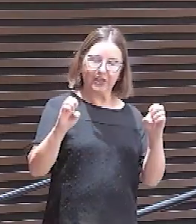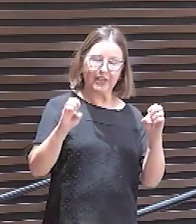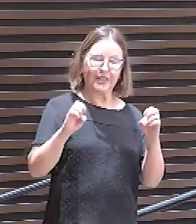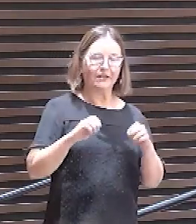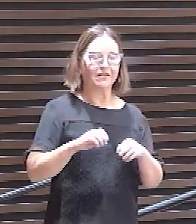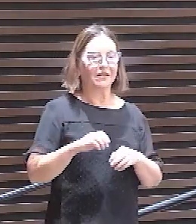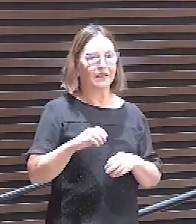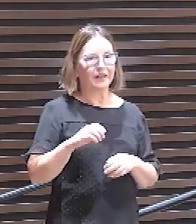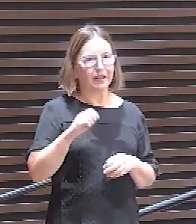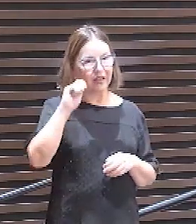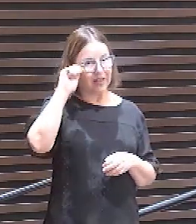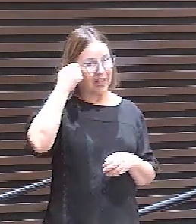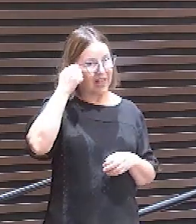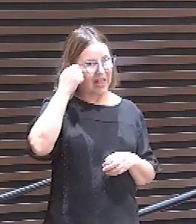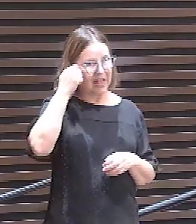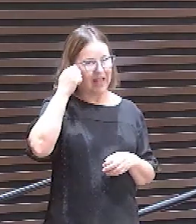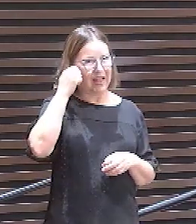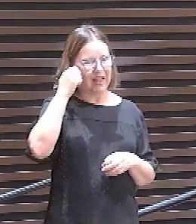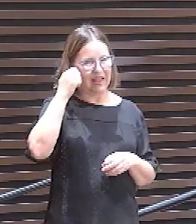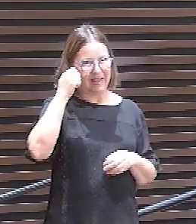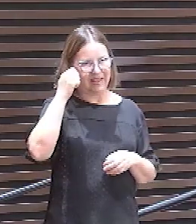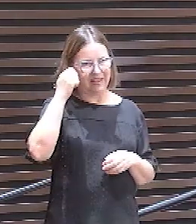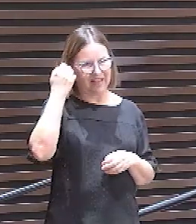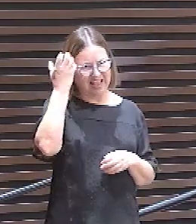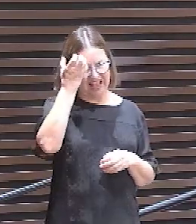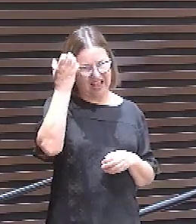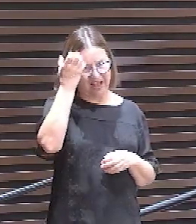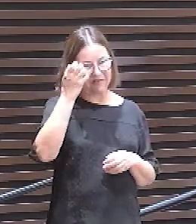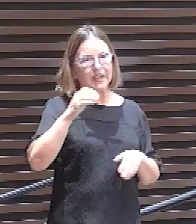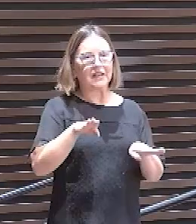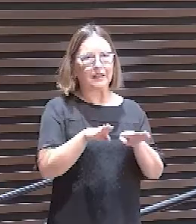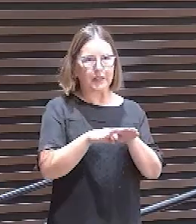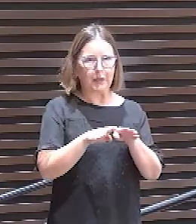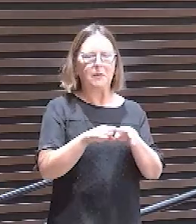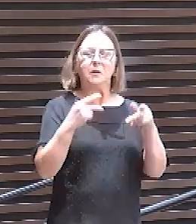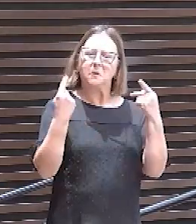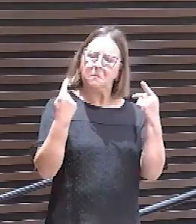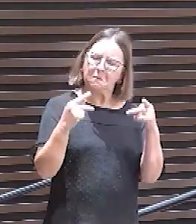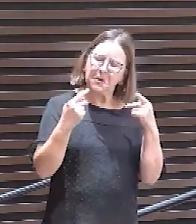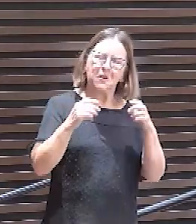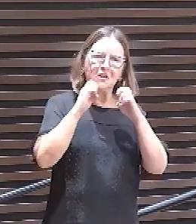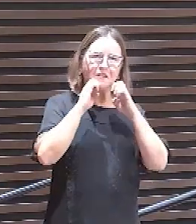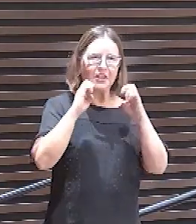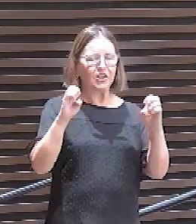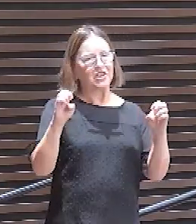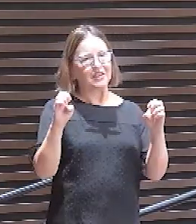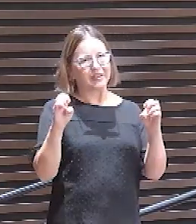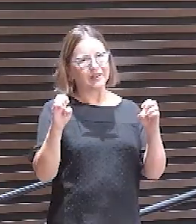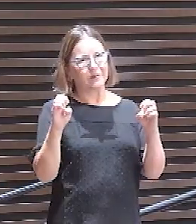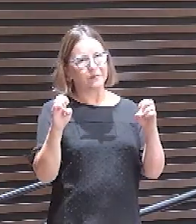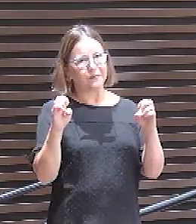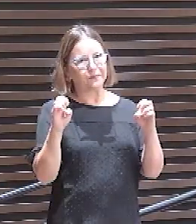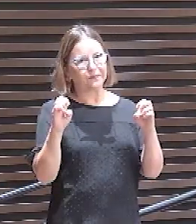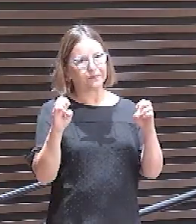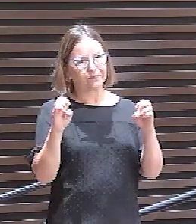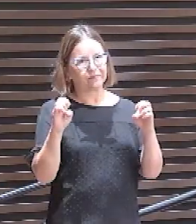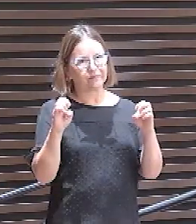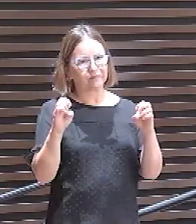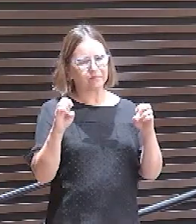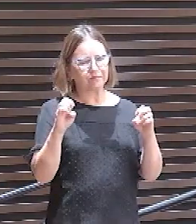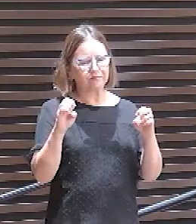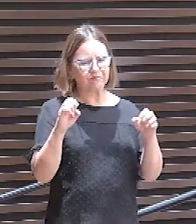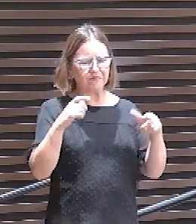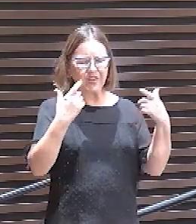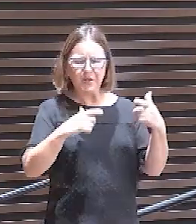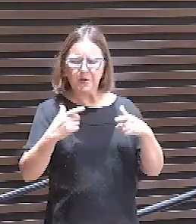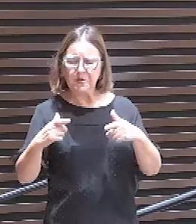fundou a missão mundial de evangelização do coração da África, levando o evangelho nas regiões